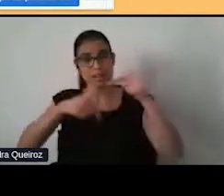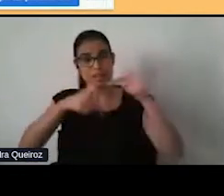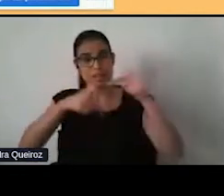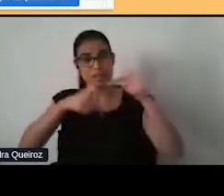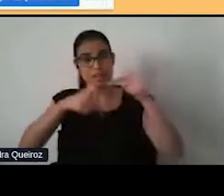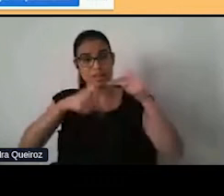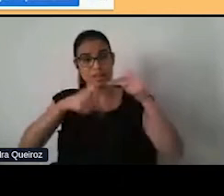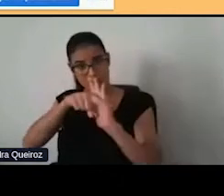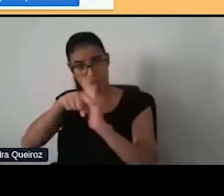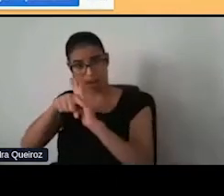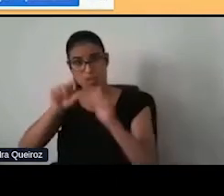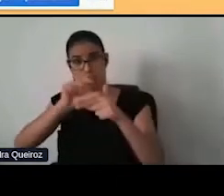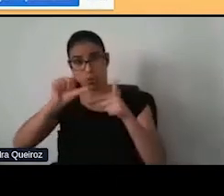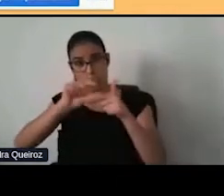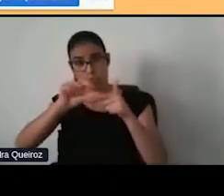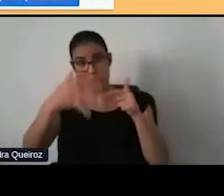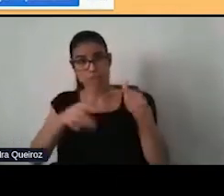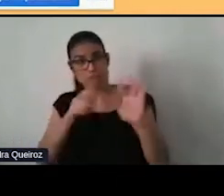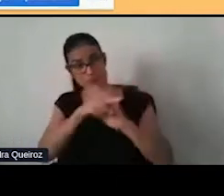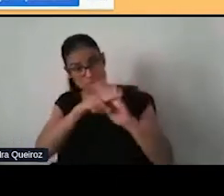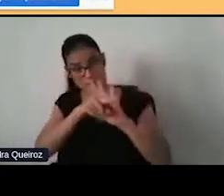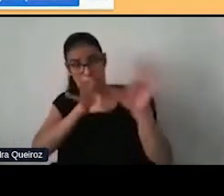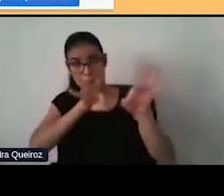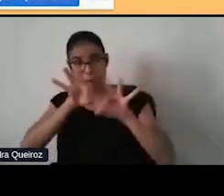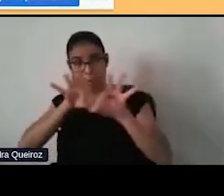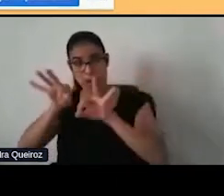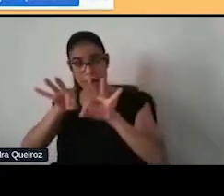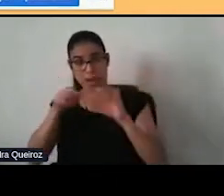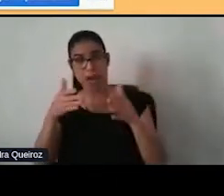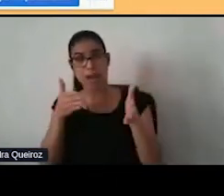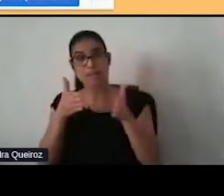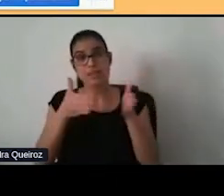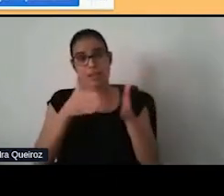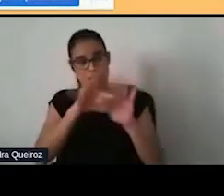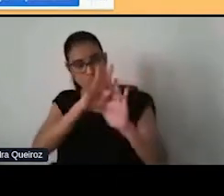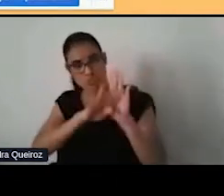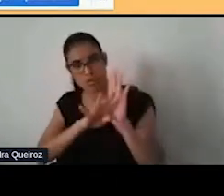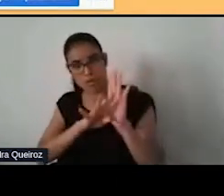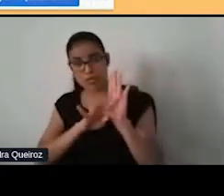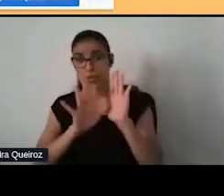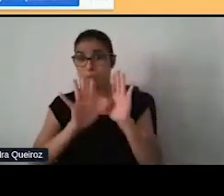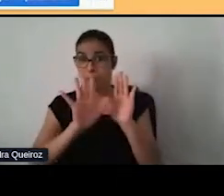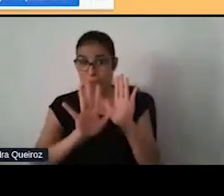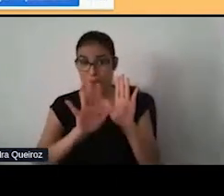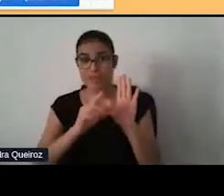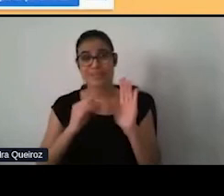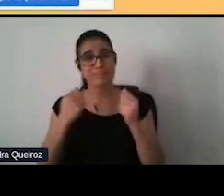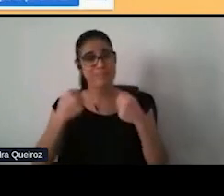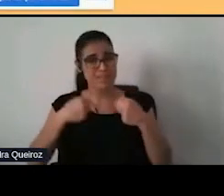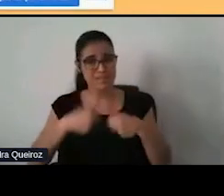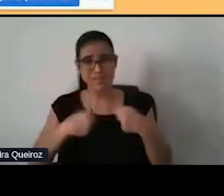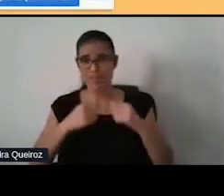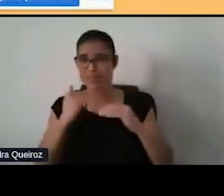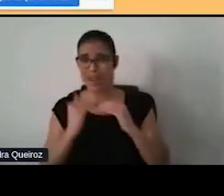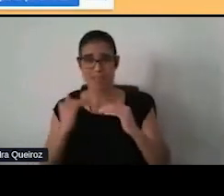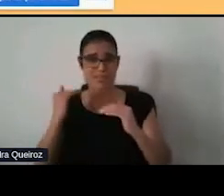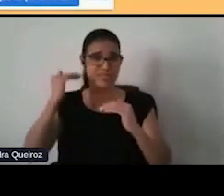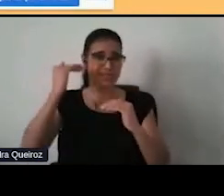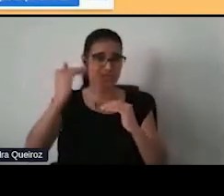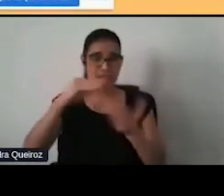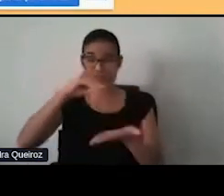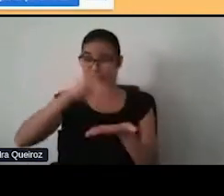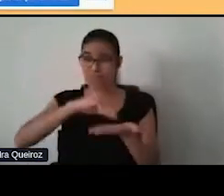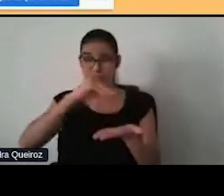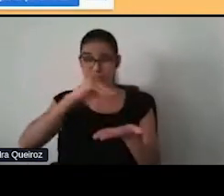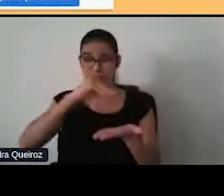também o contraste, né, do texto, mas ainda assim tem muito que avançar, tem muita coisa para ser